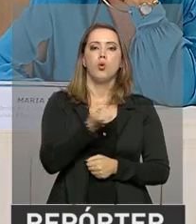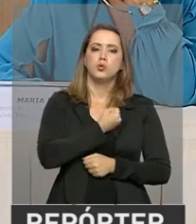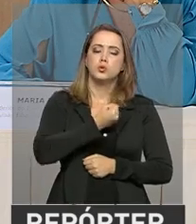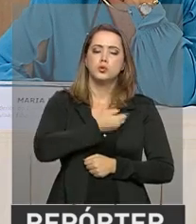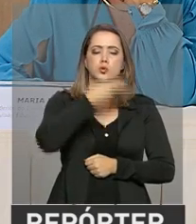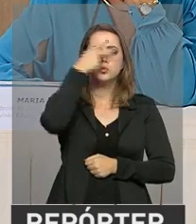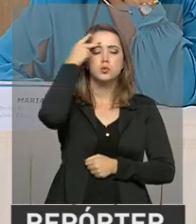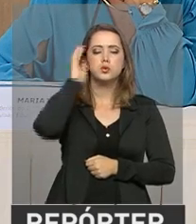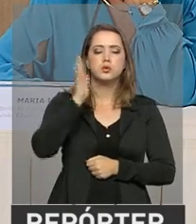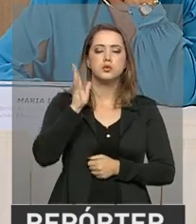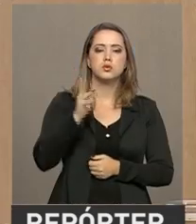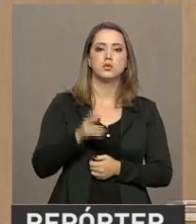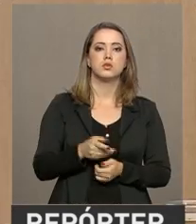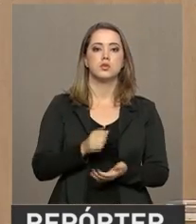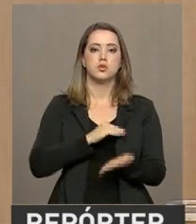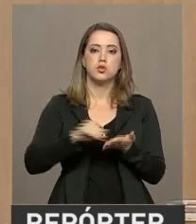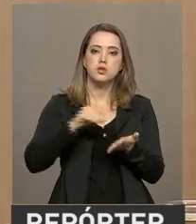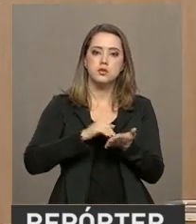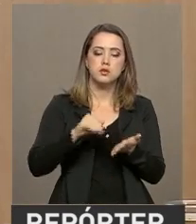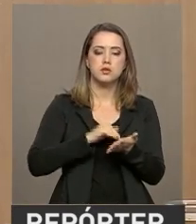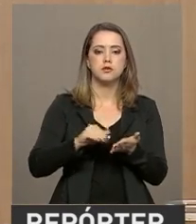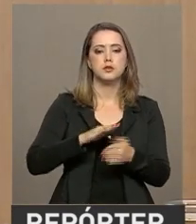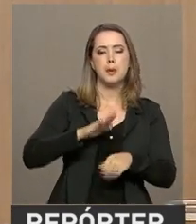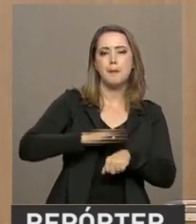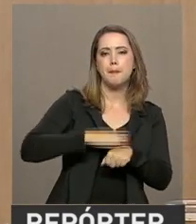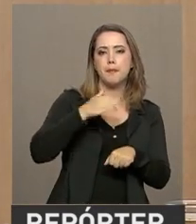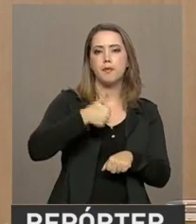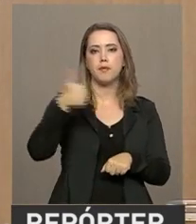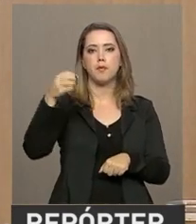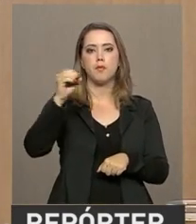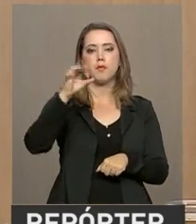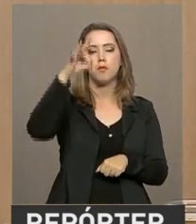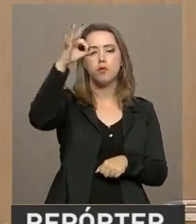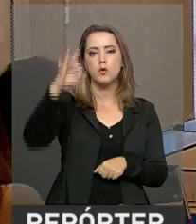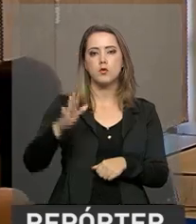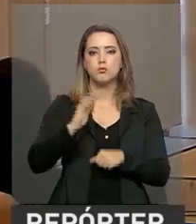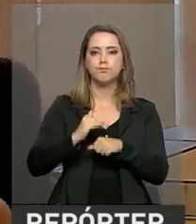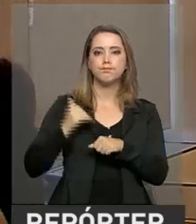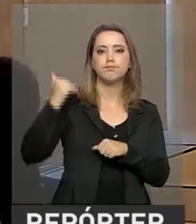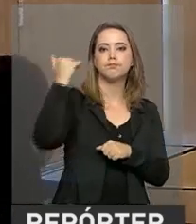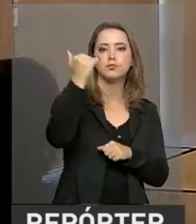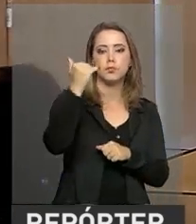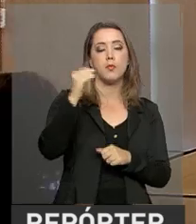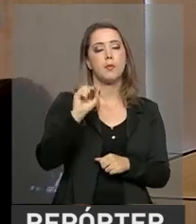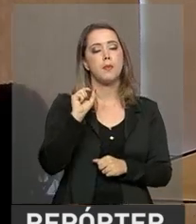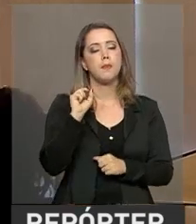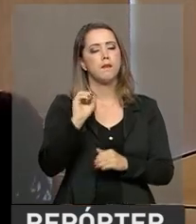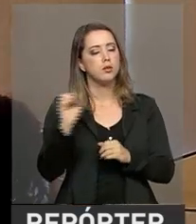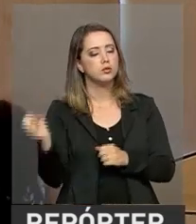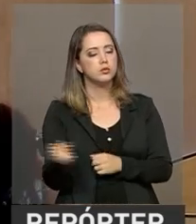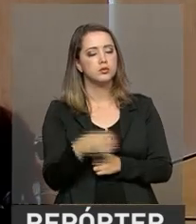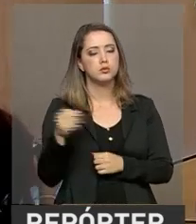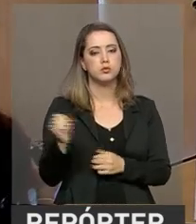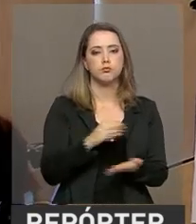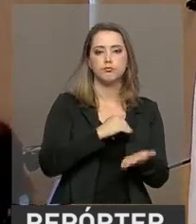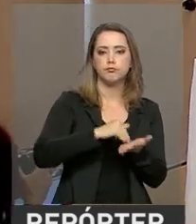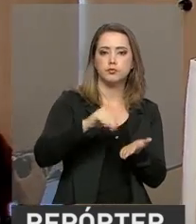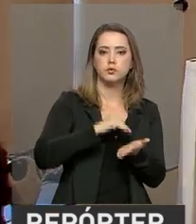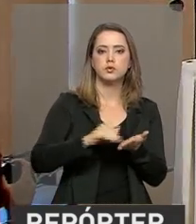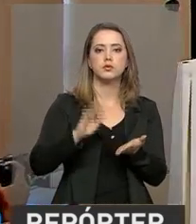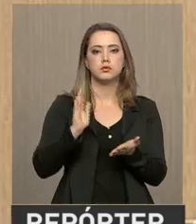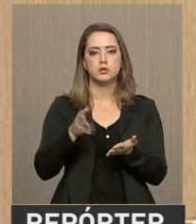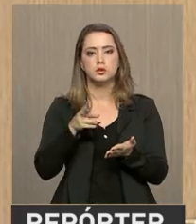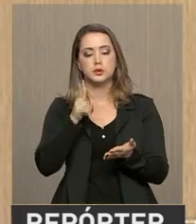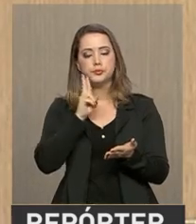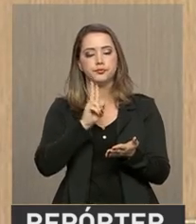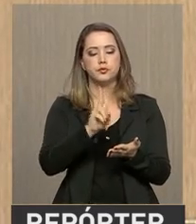Ensino Médio em 2016 é mais de 10% superior ao do ano passado. E novas inscrições ainda devem ser